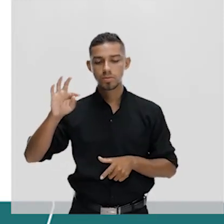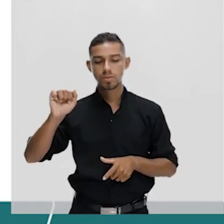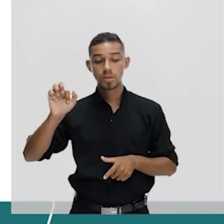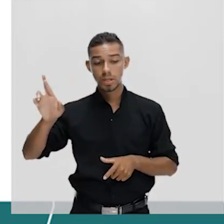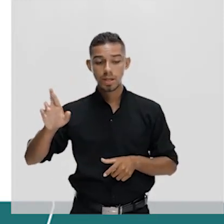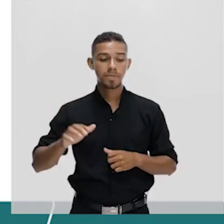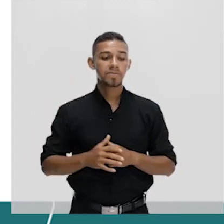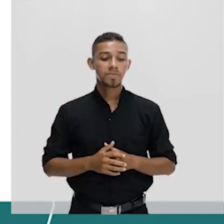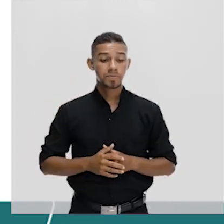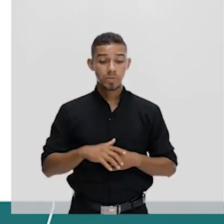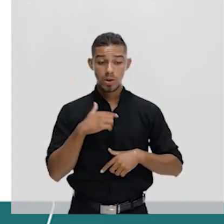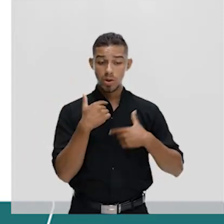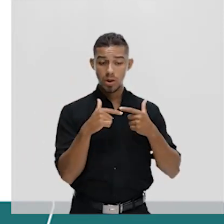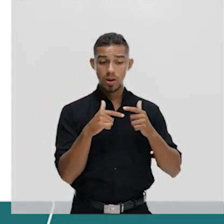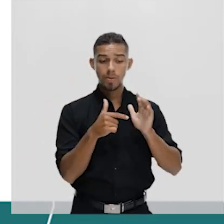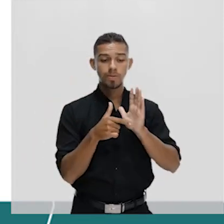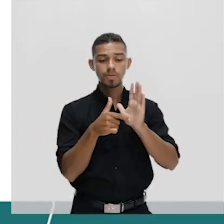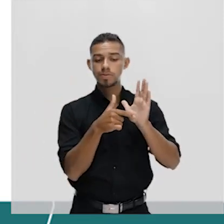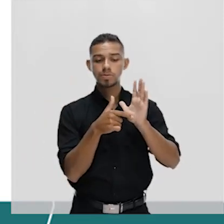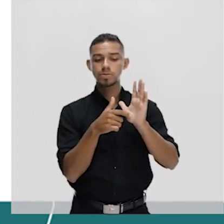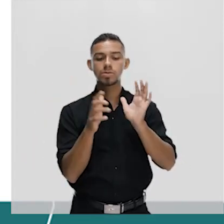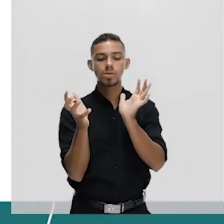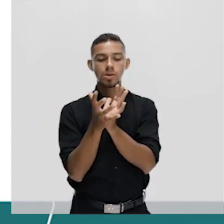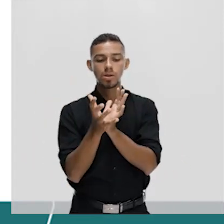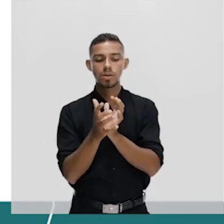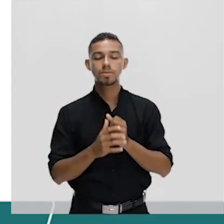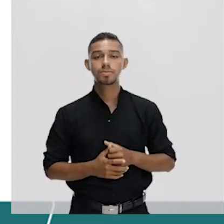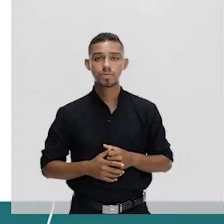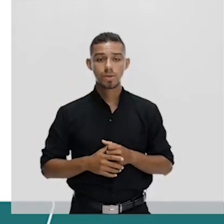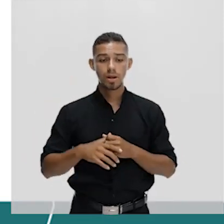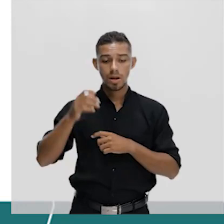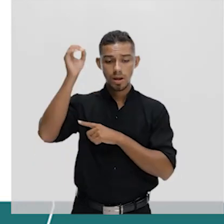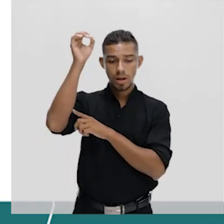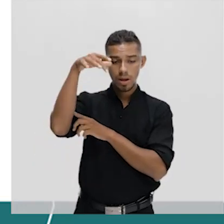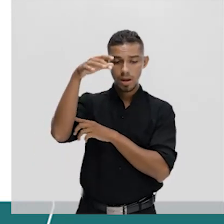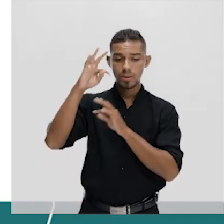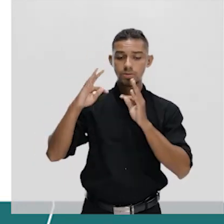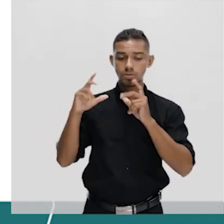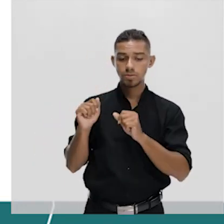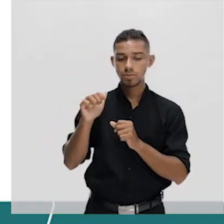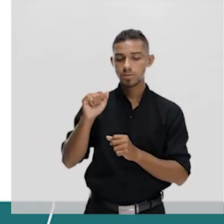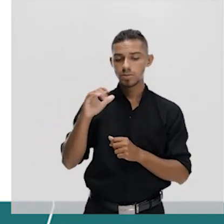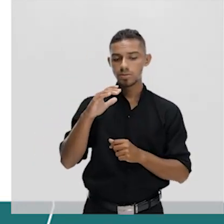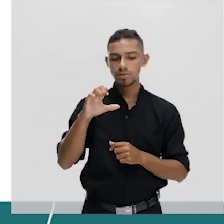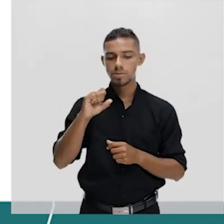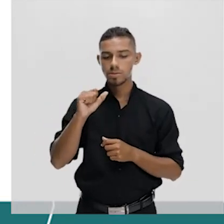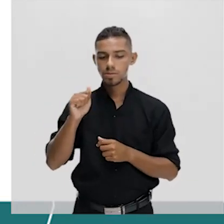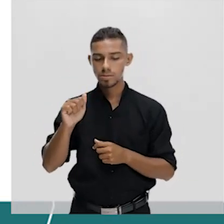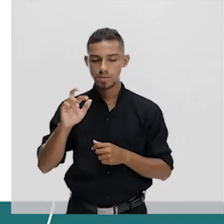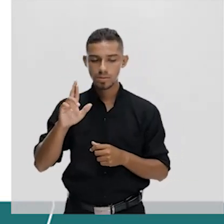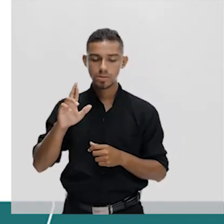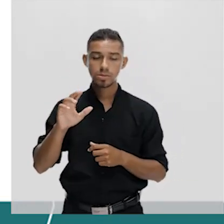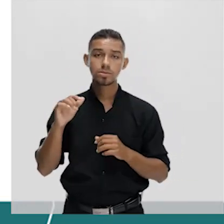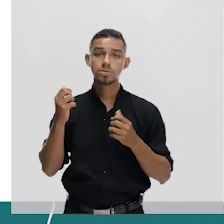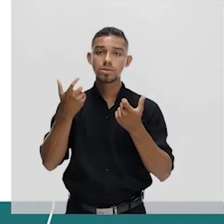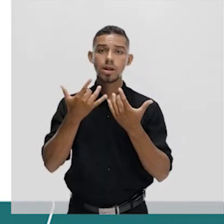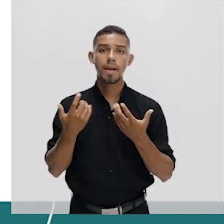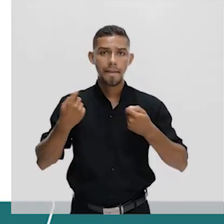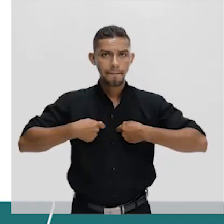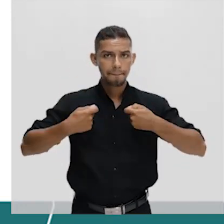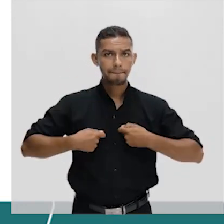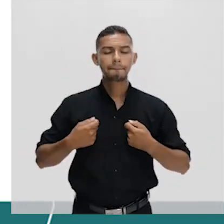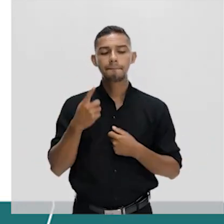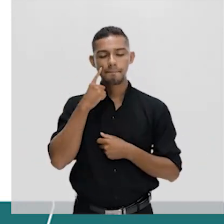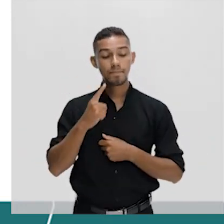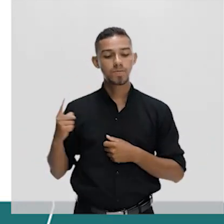feito pelo grupo. As luzes estão todas acesas. Então, nesse caso aqui do irregular, ele vai